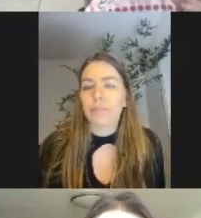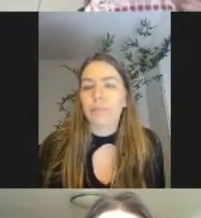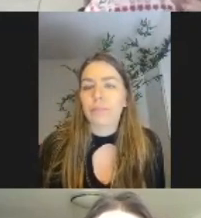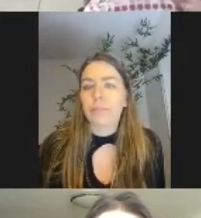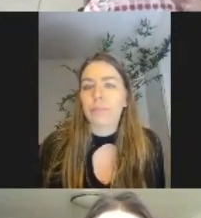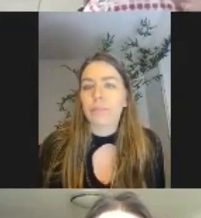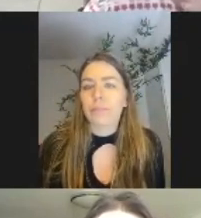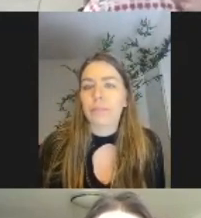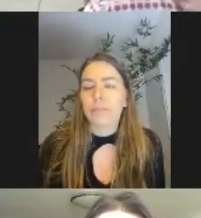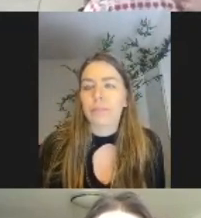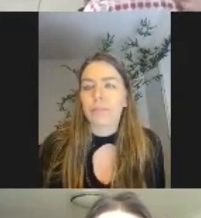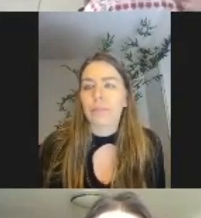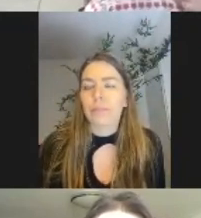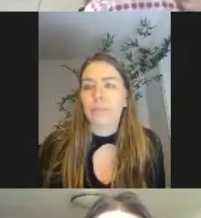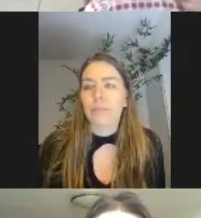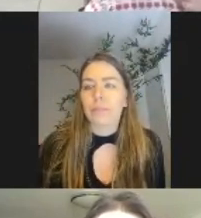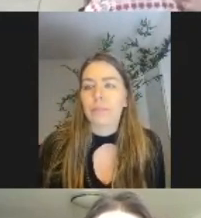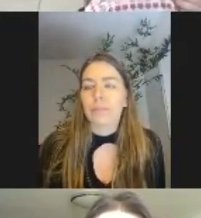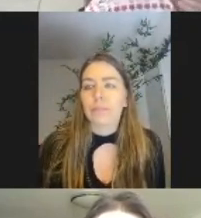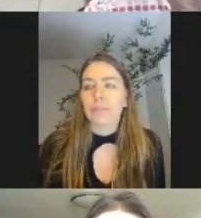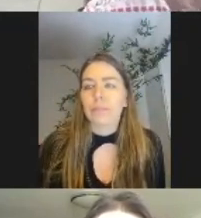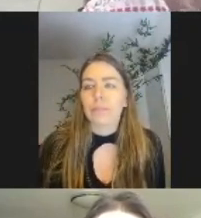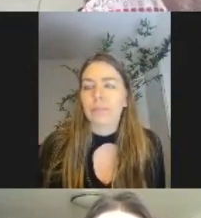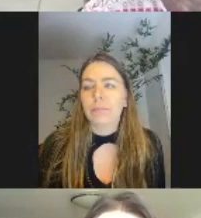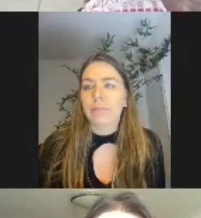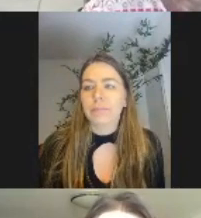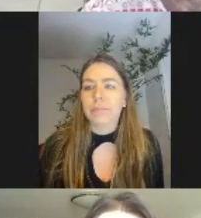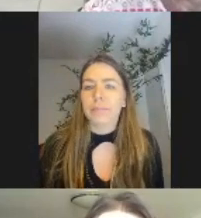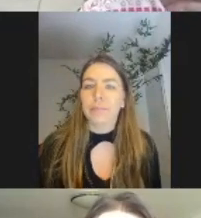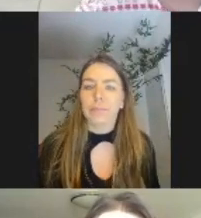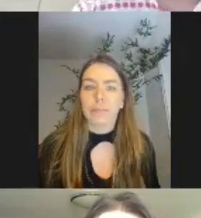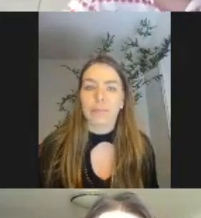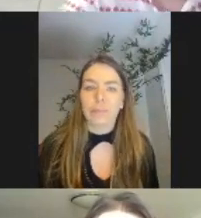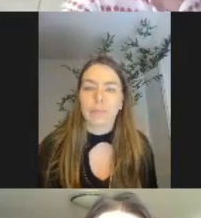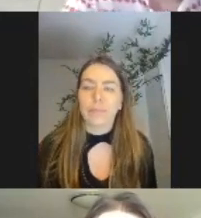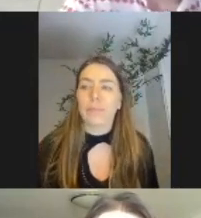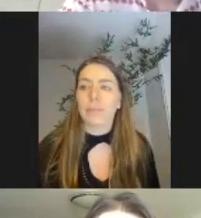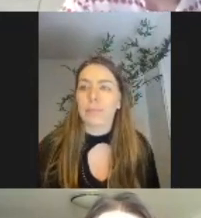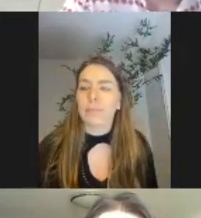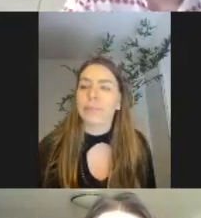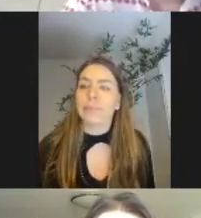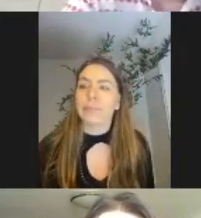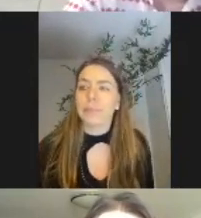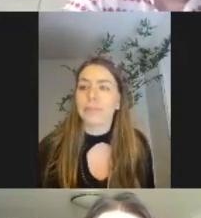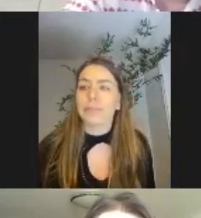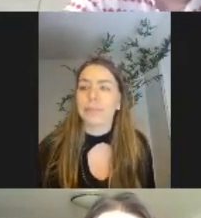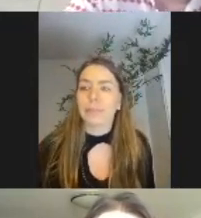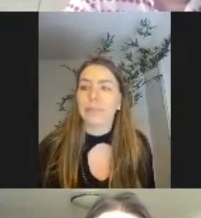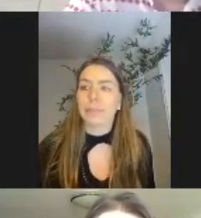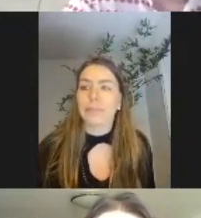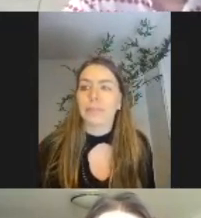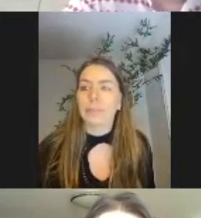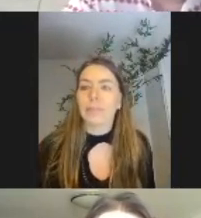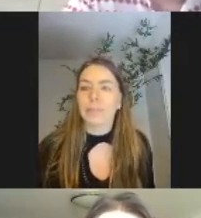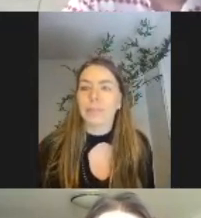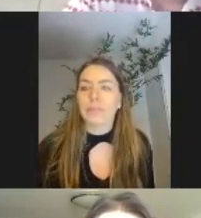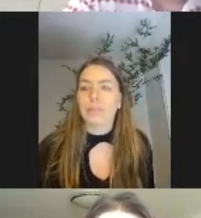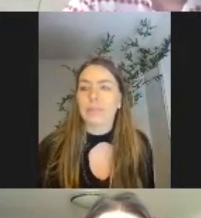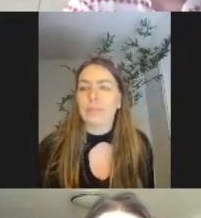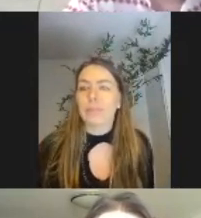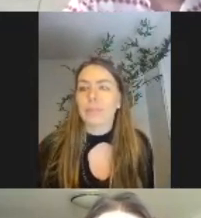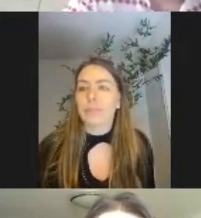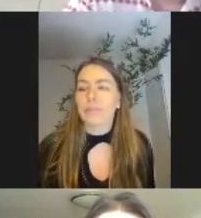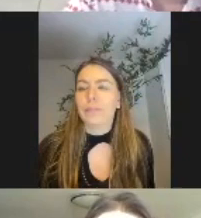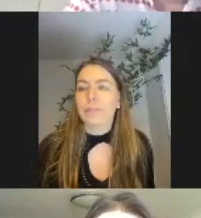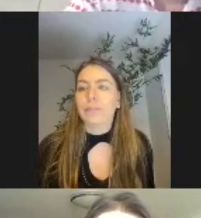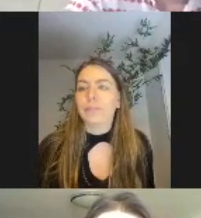custa R$7, ela tá R$3. Meu, claro que você vai comprar para fazer estoque. E aí você vai fazer os